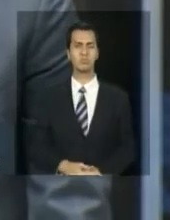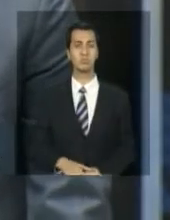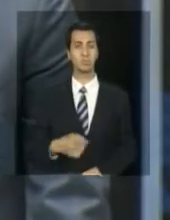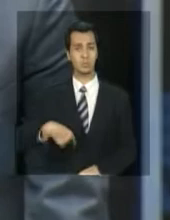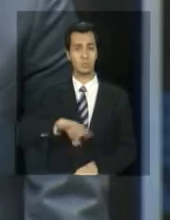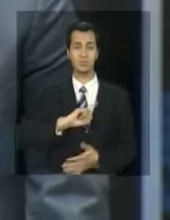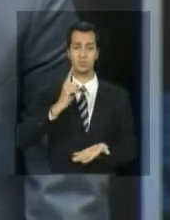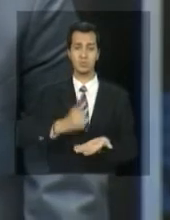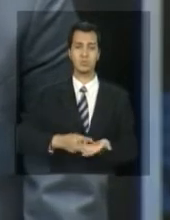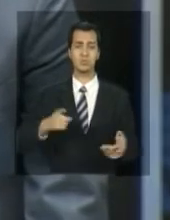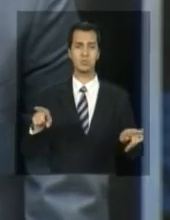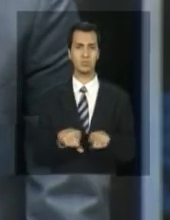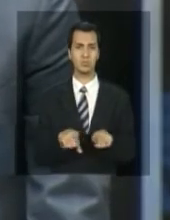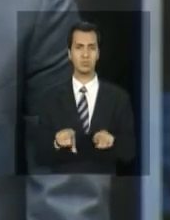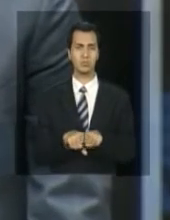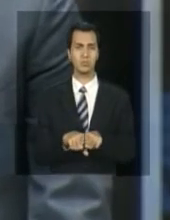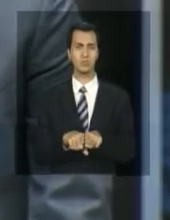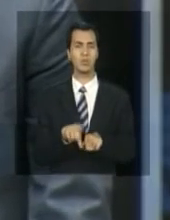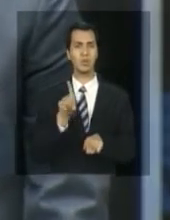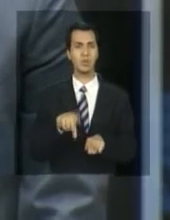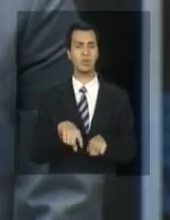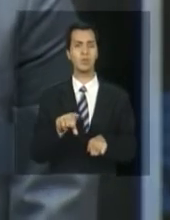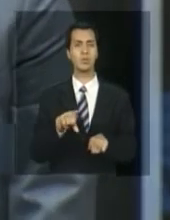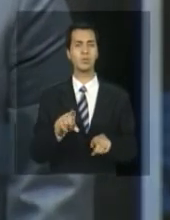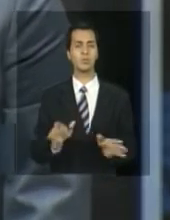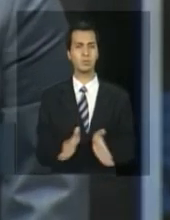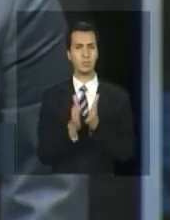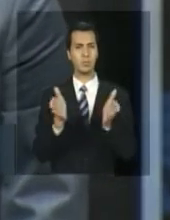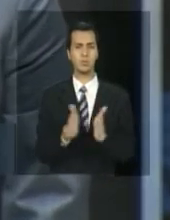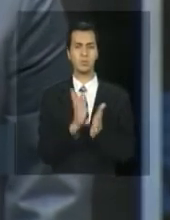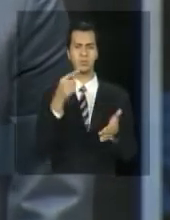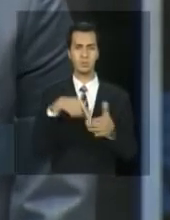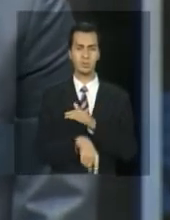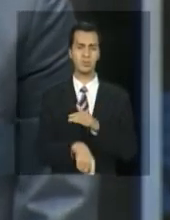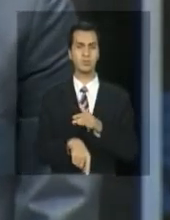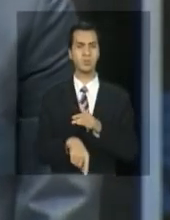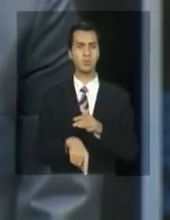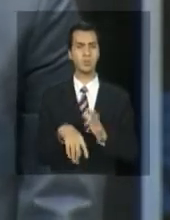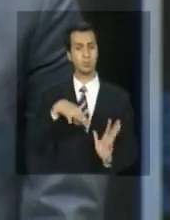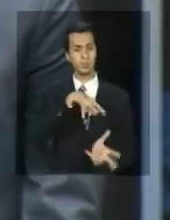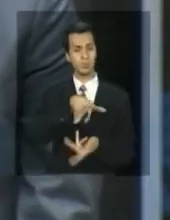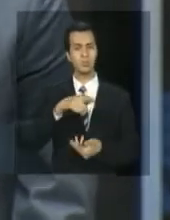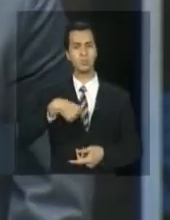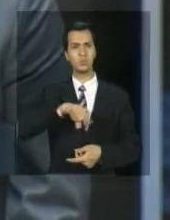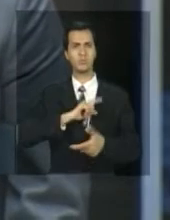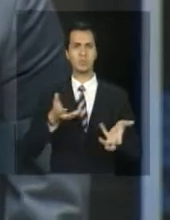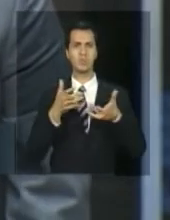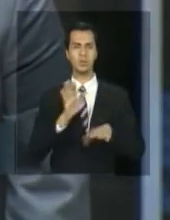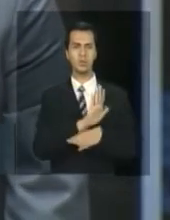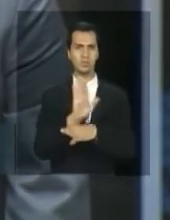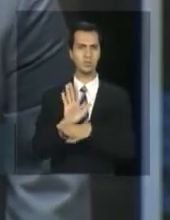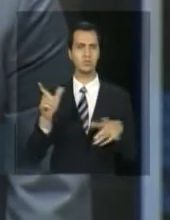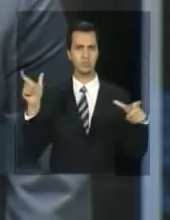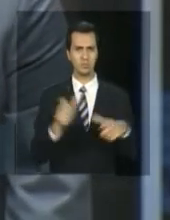reafirmamos o compromisso com a erradicação da pobreza no mundo. A